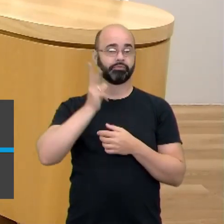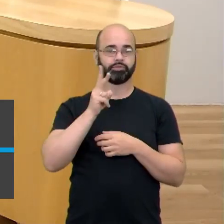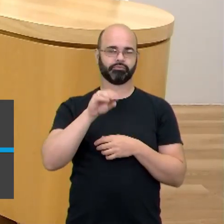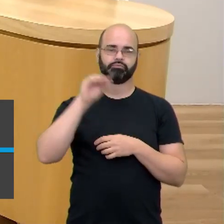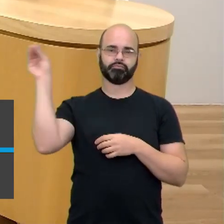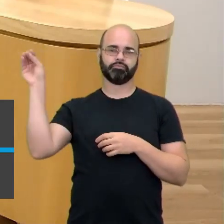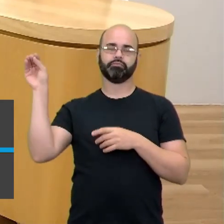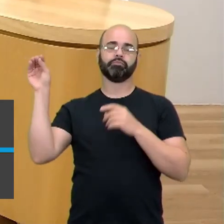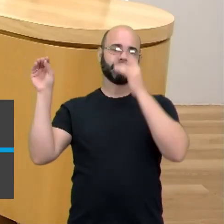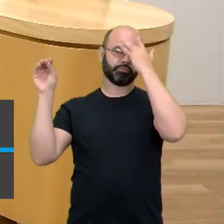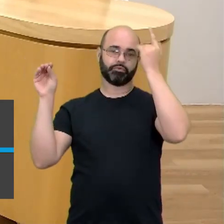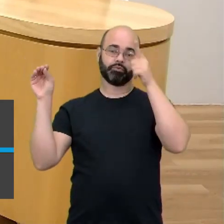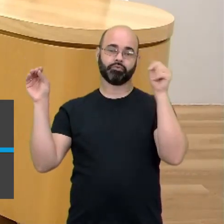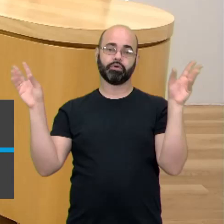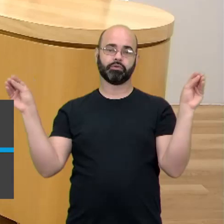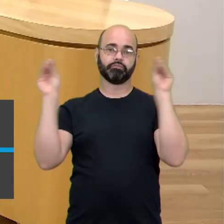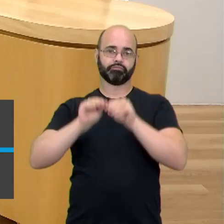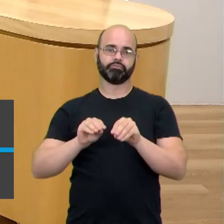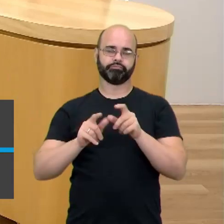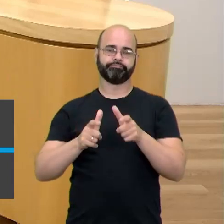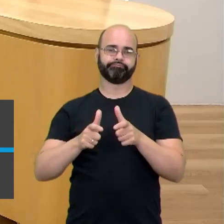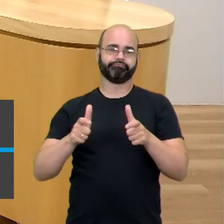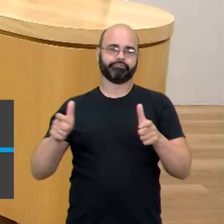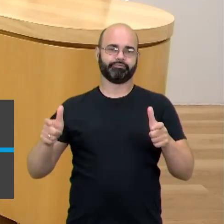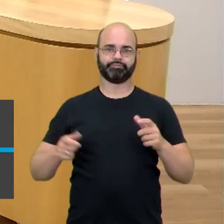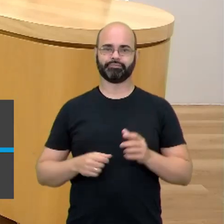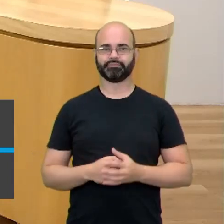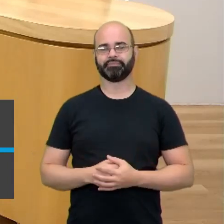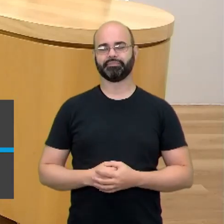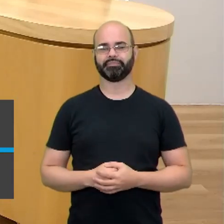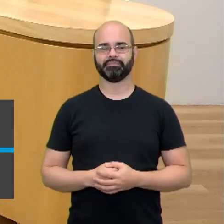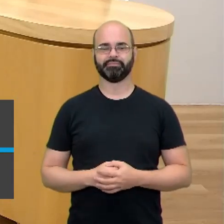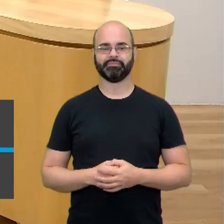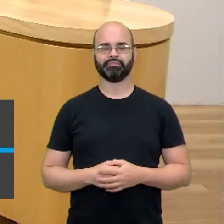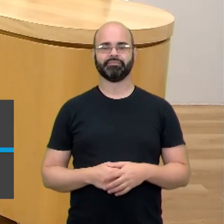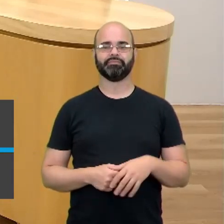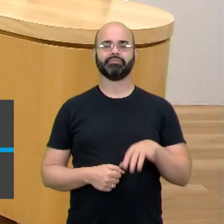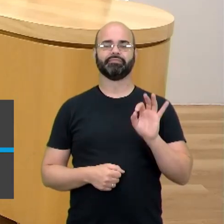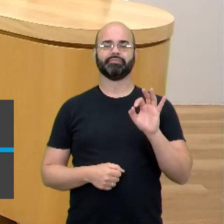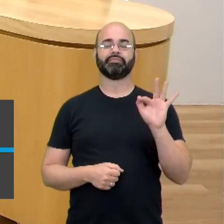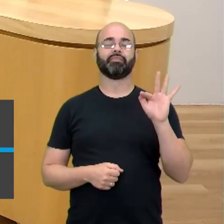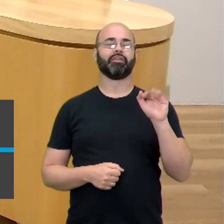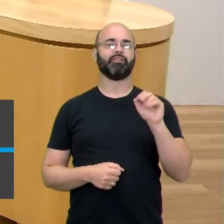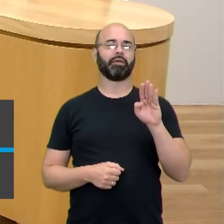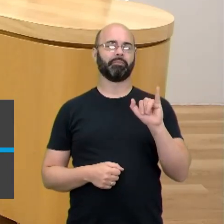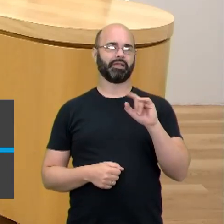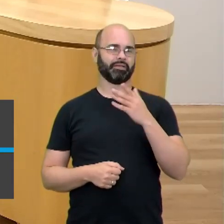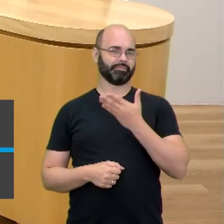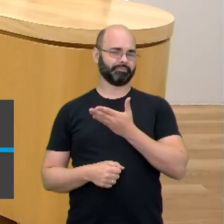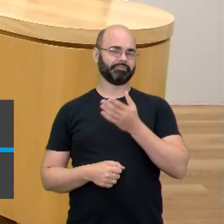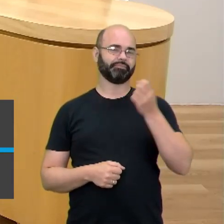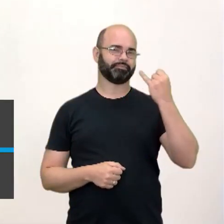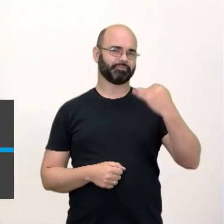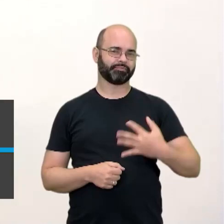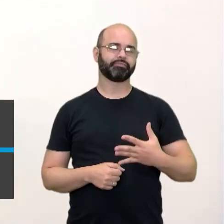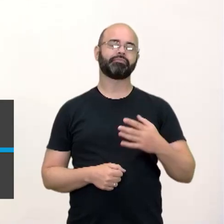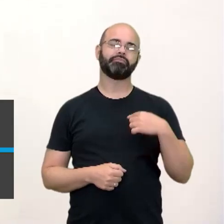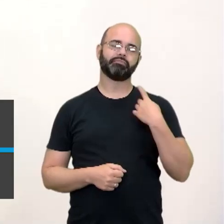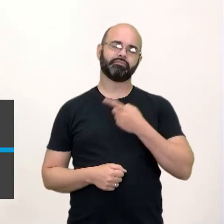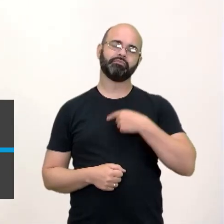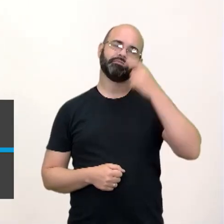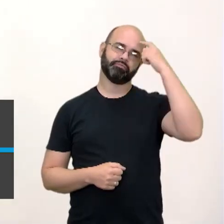e outras pessoas vão surgindo. Uma coisa que a Fabi tocou e que me lembrou aqui, é que muitas vezes a gente faz